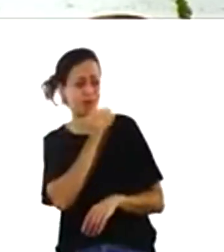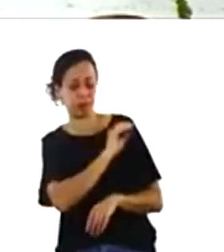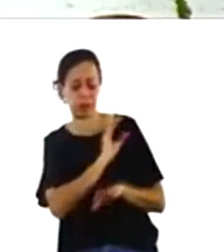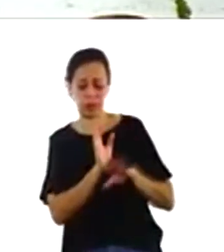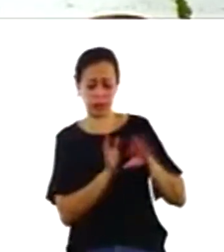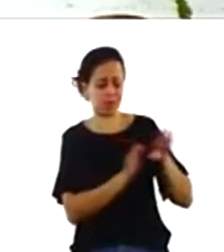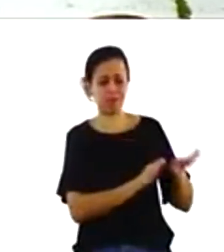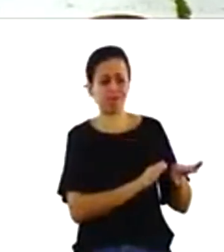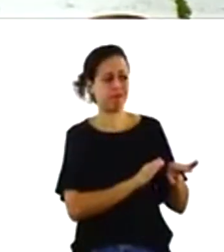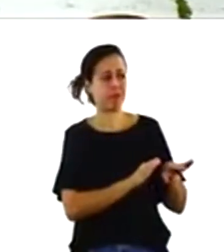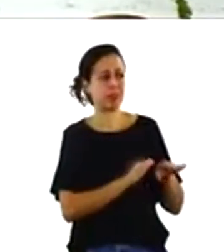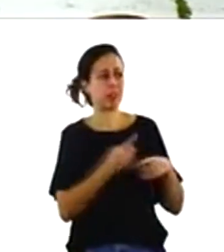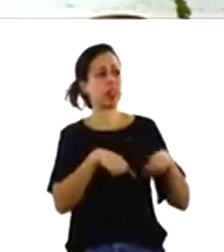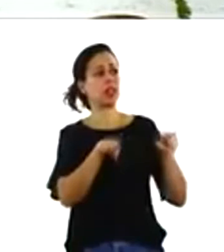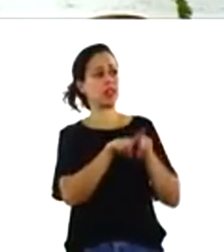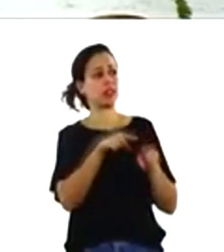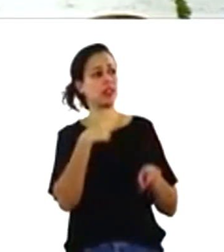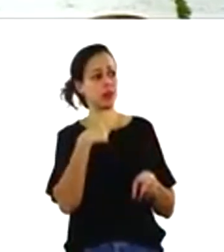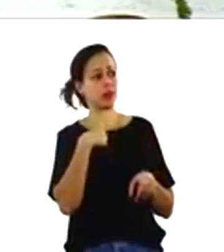Por isso eu estou na rua.